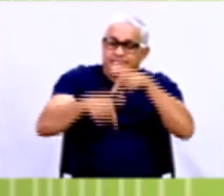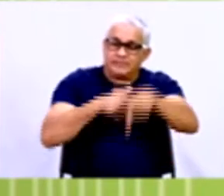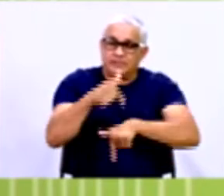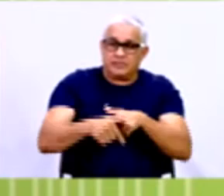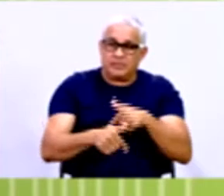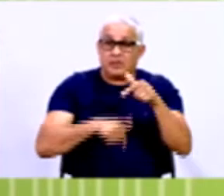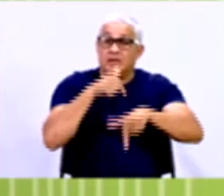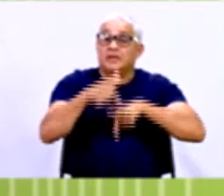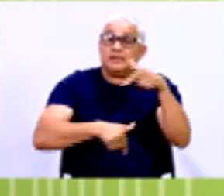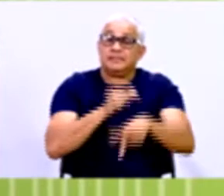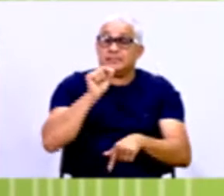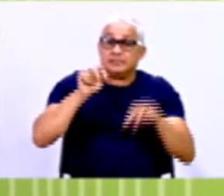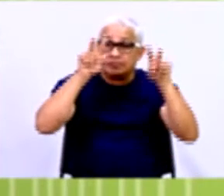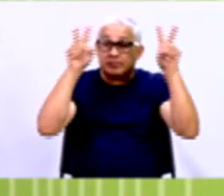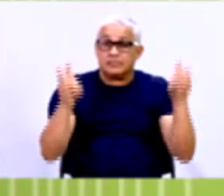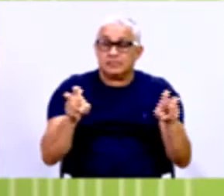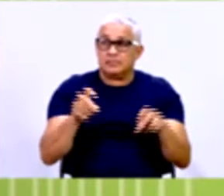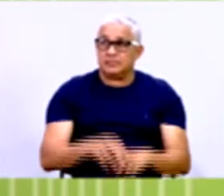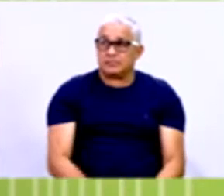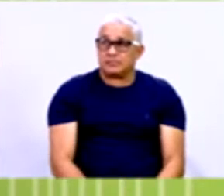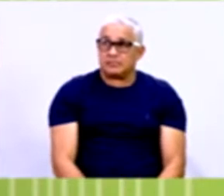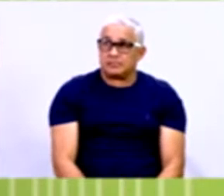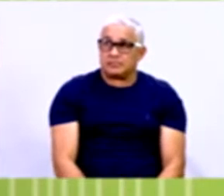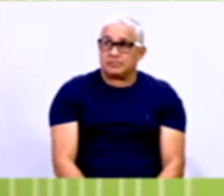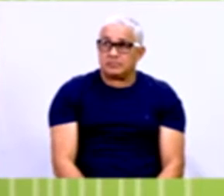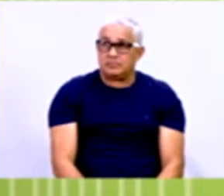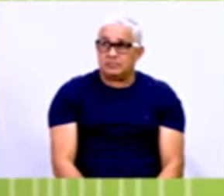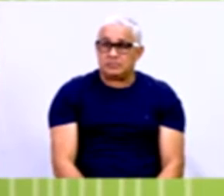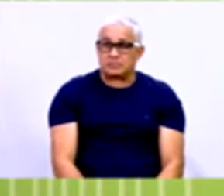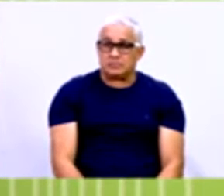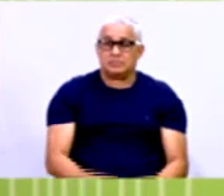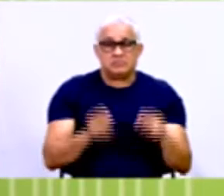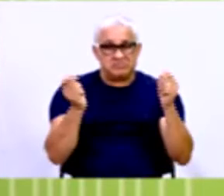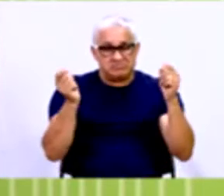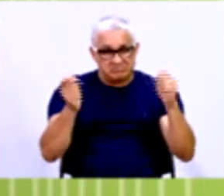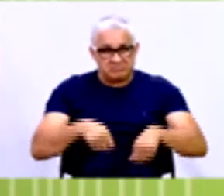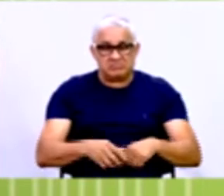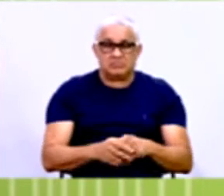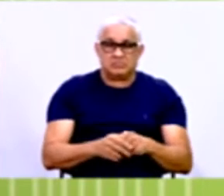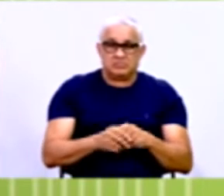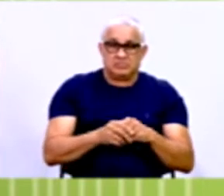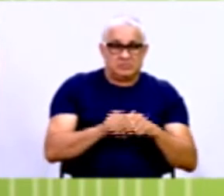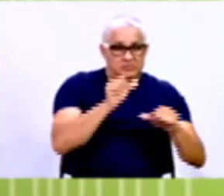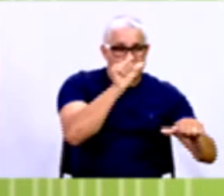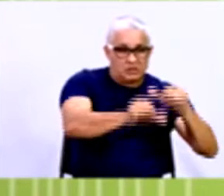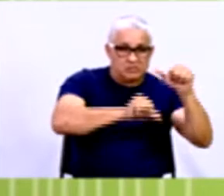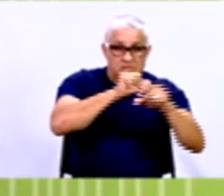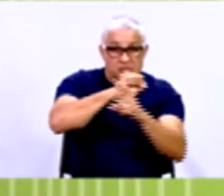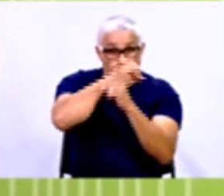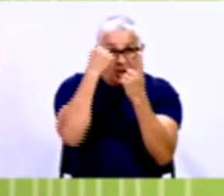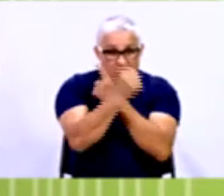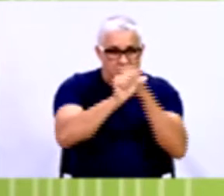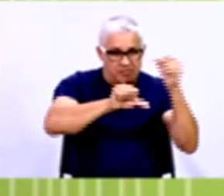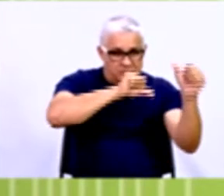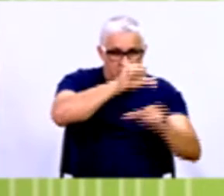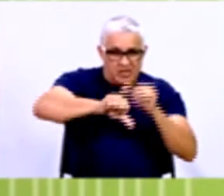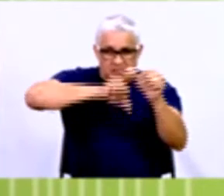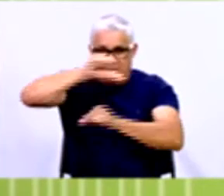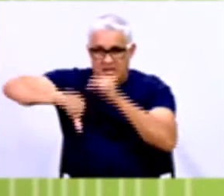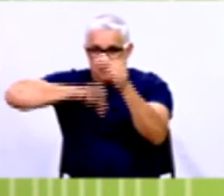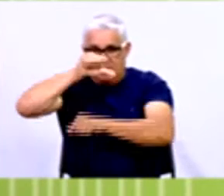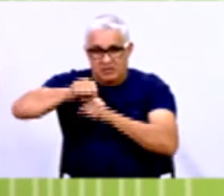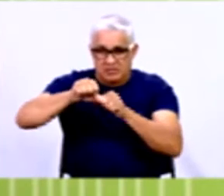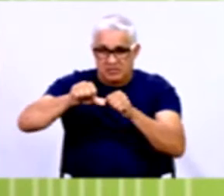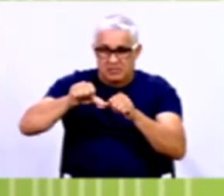O trabalho, ele consegue fazer a transformação da sociedade. Né? O trabalho, ele pega o